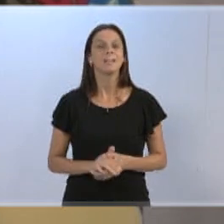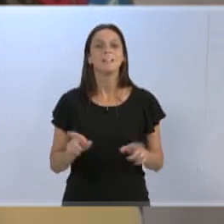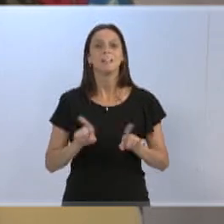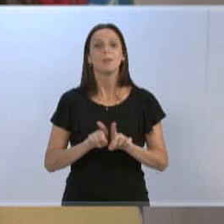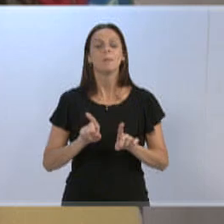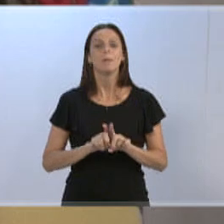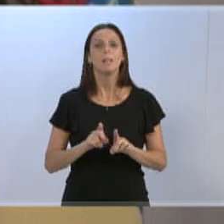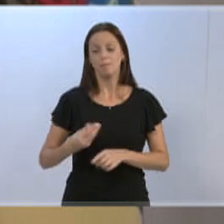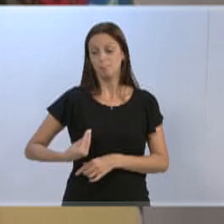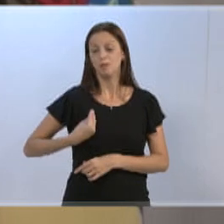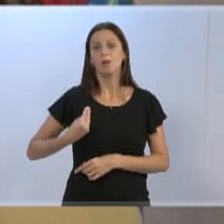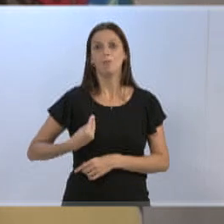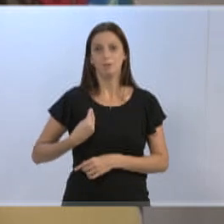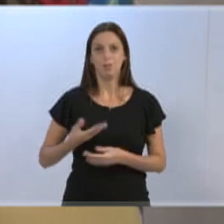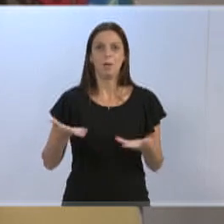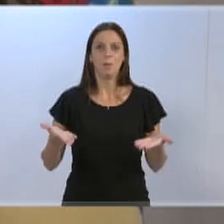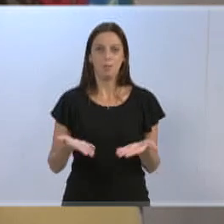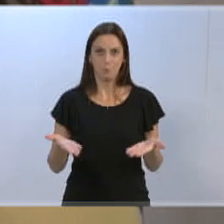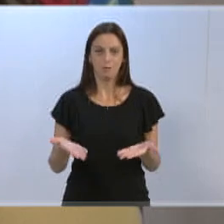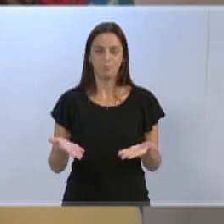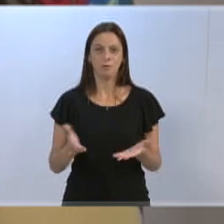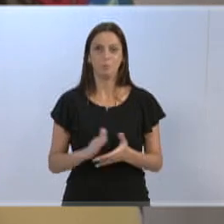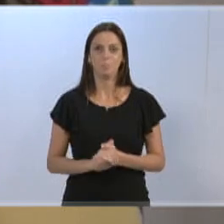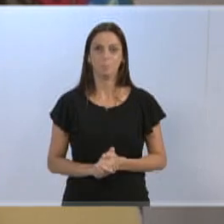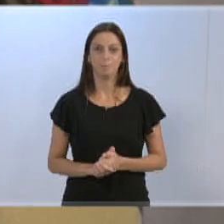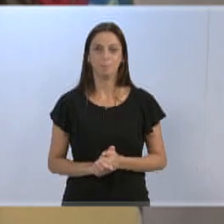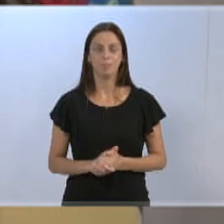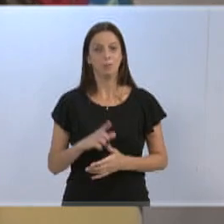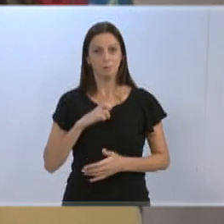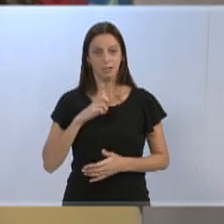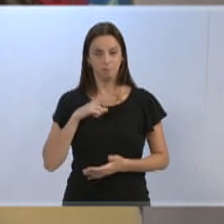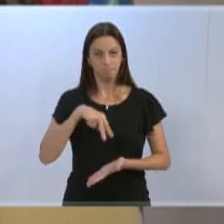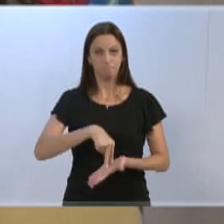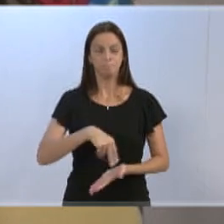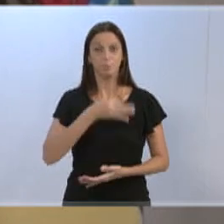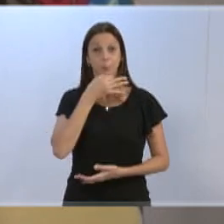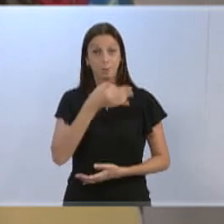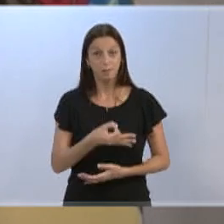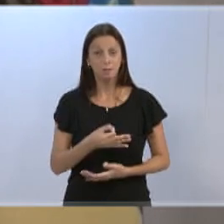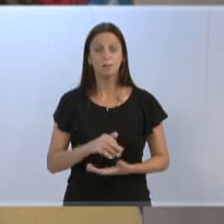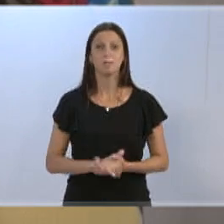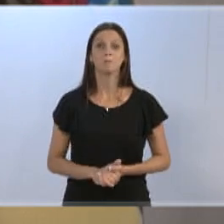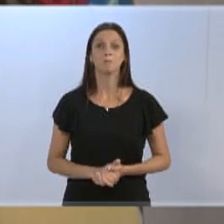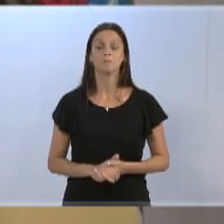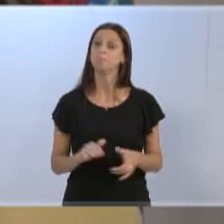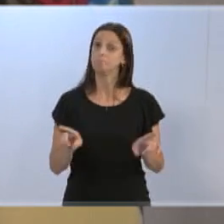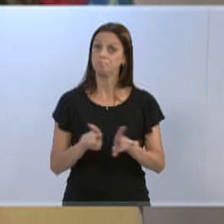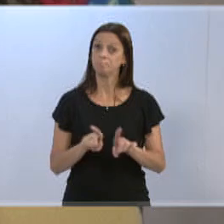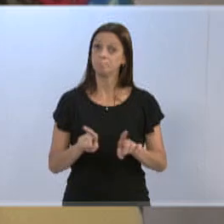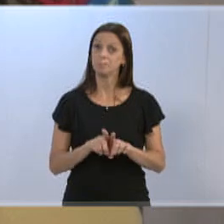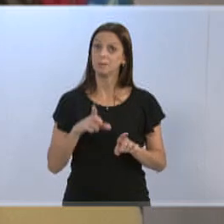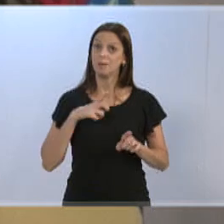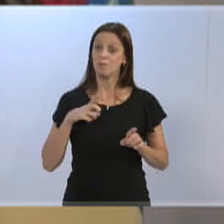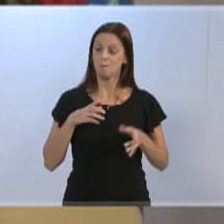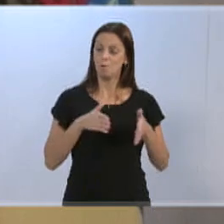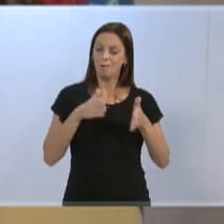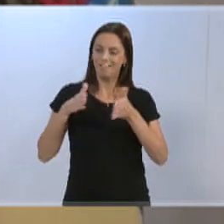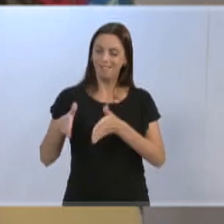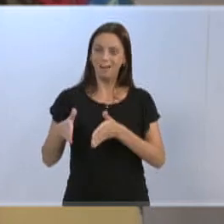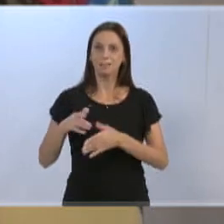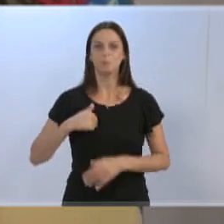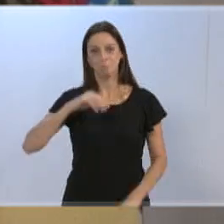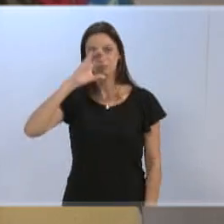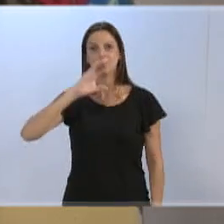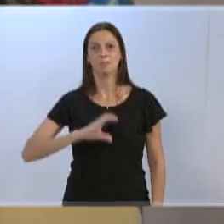situação na qual eu tenho a minha posição, tenho o meu lado como